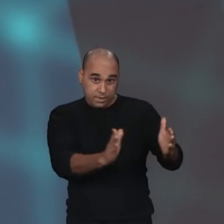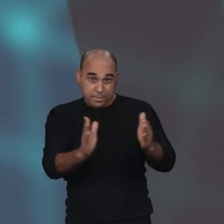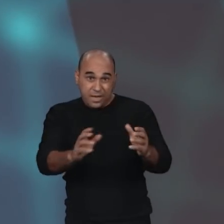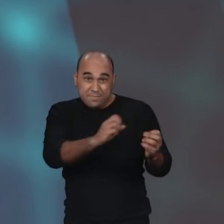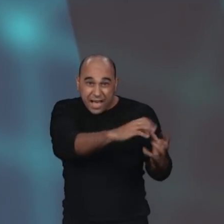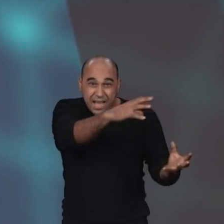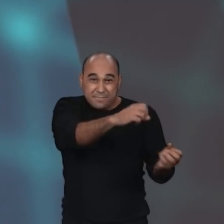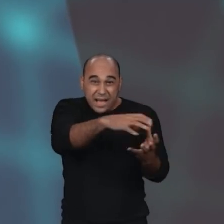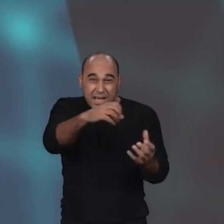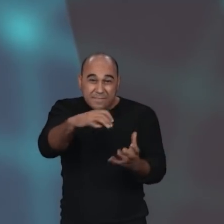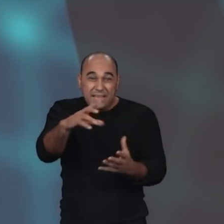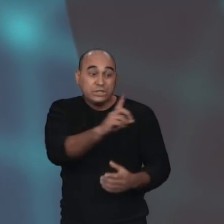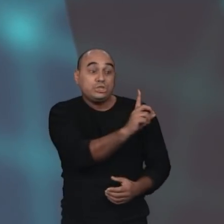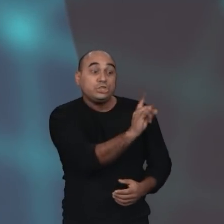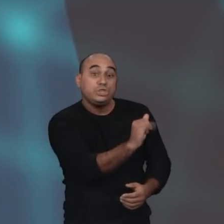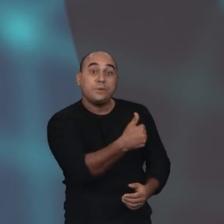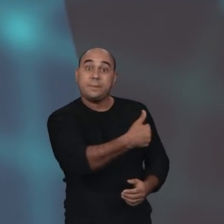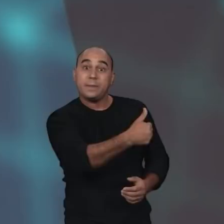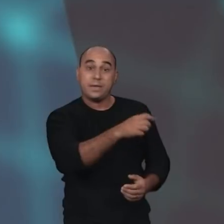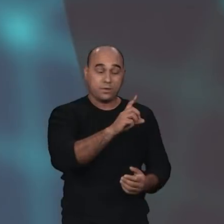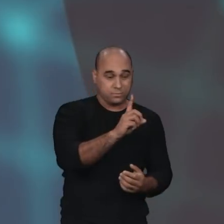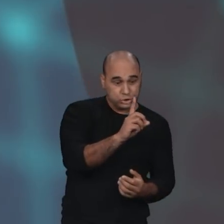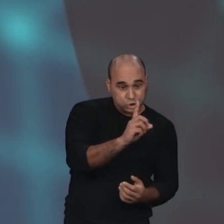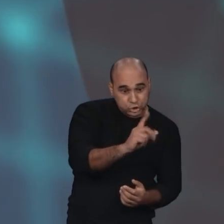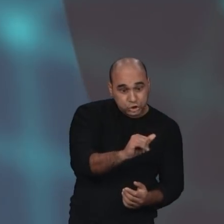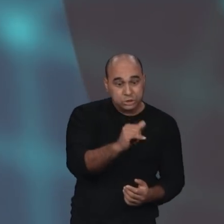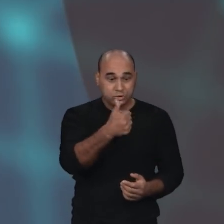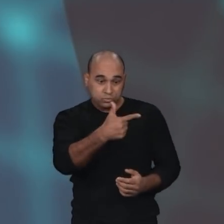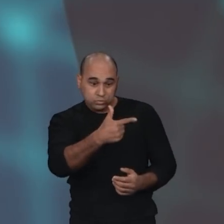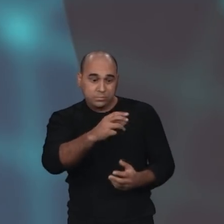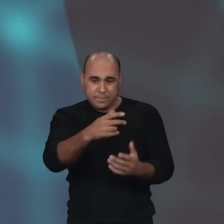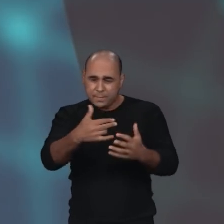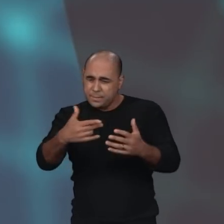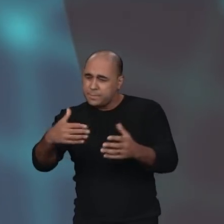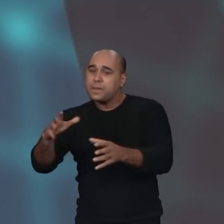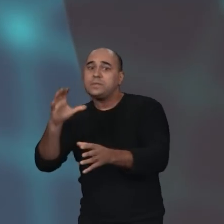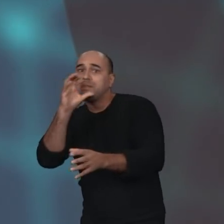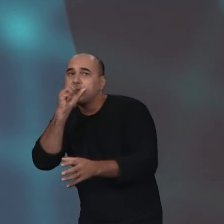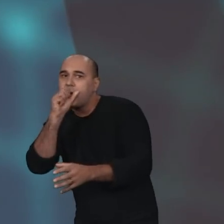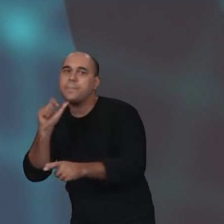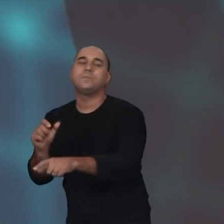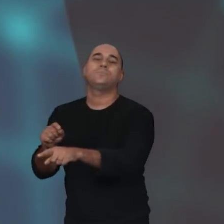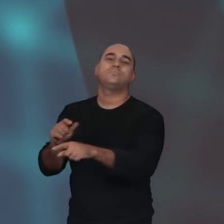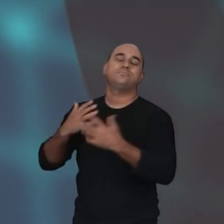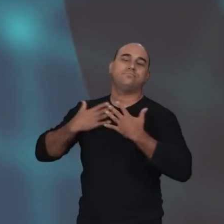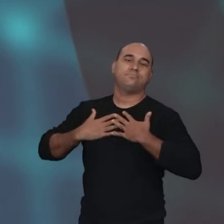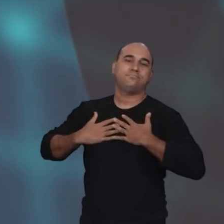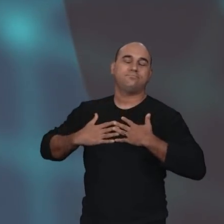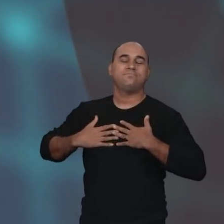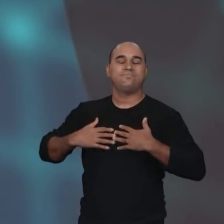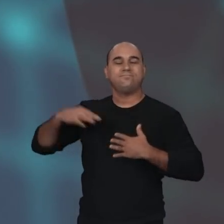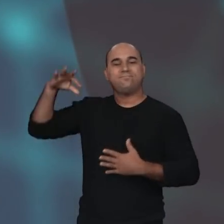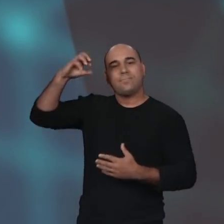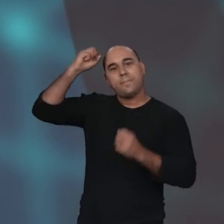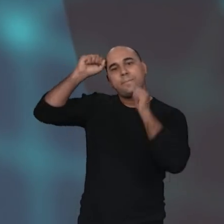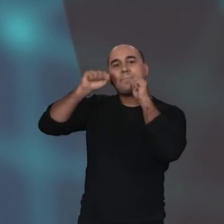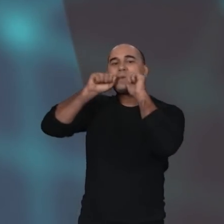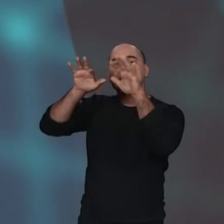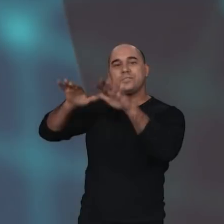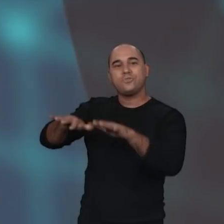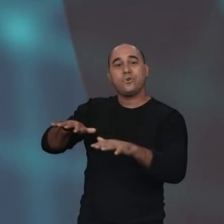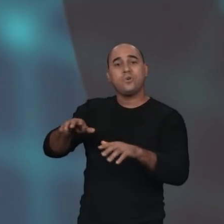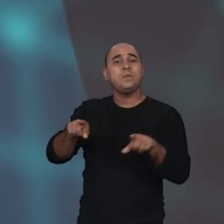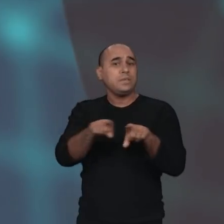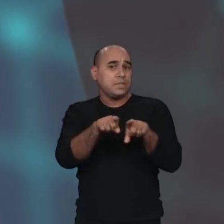ao sétimo descansou, e também comemorar a redenção que nós temos em Cristo Jesus, uma vez que ele morreu na sexta-feira, no